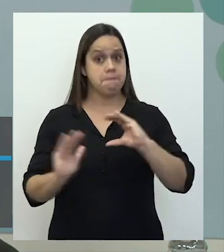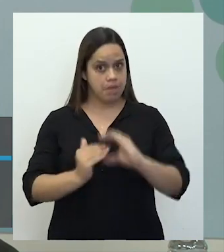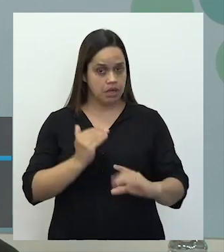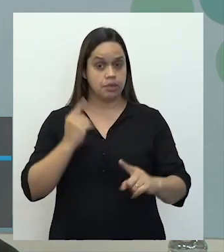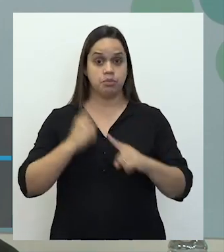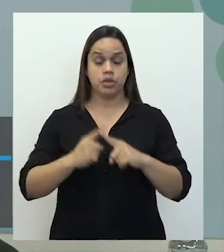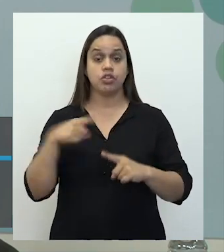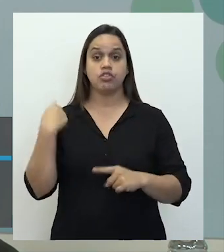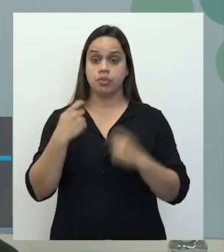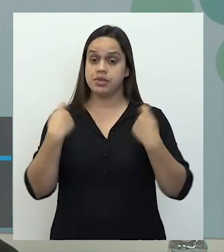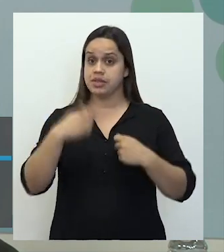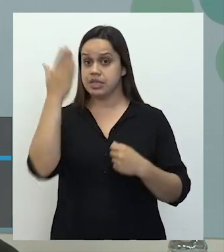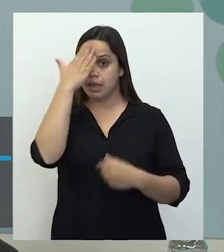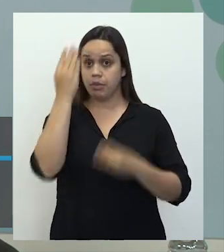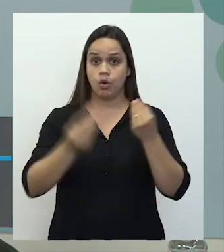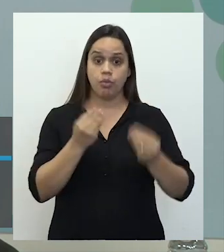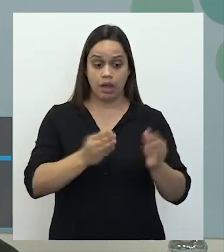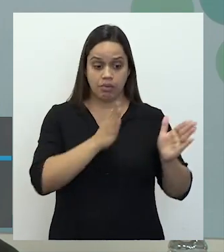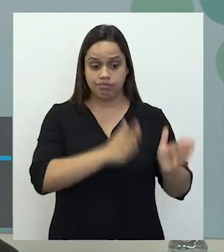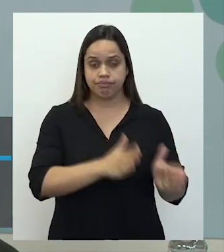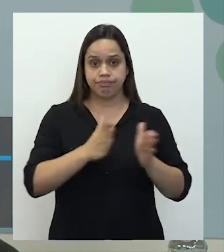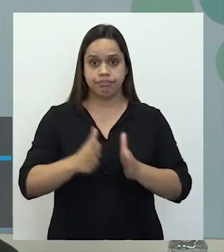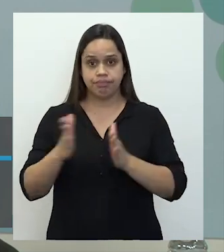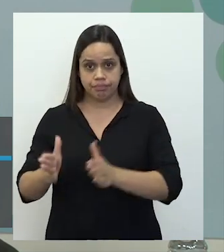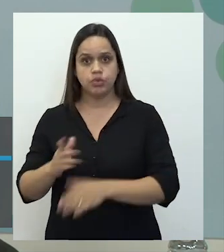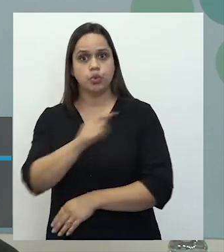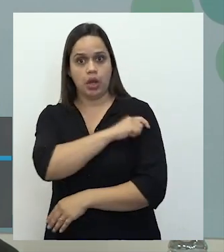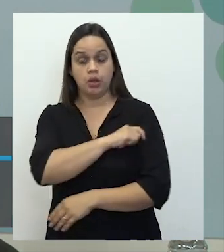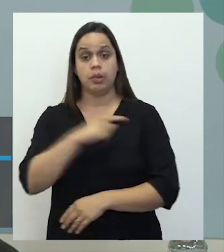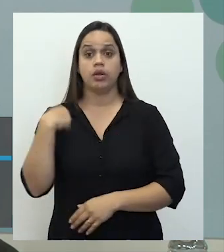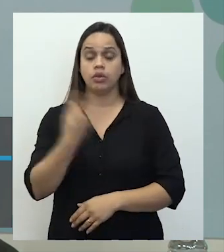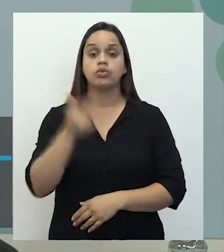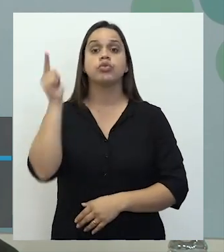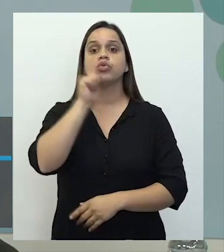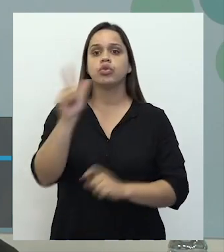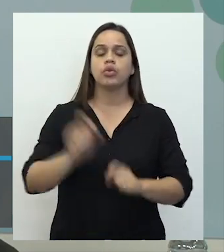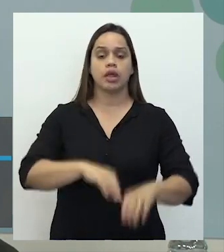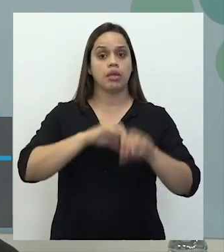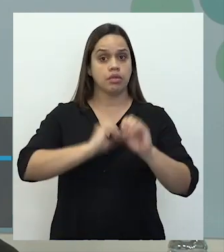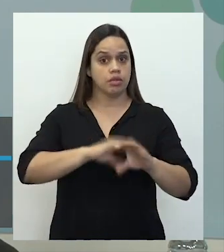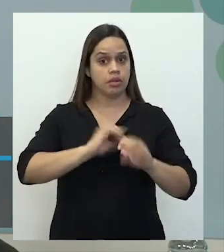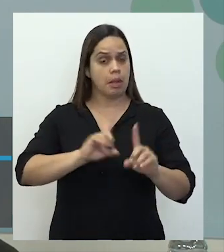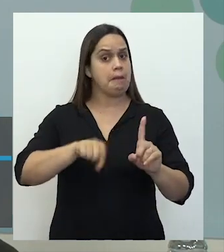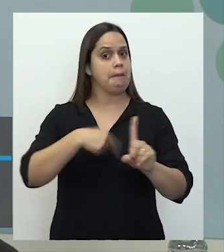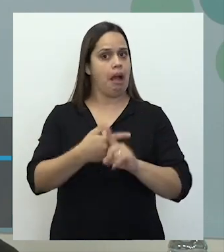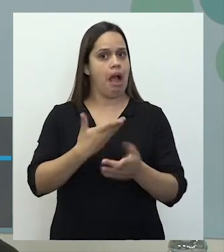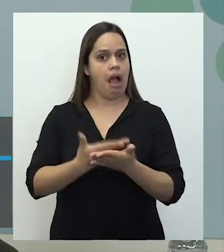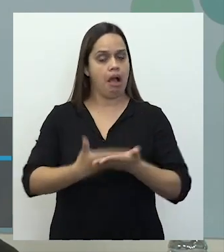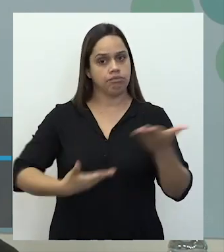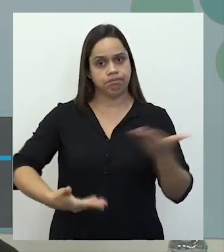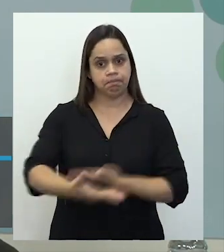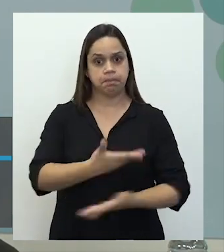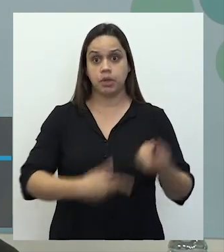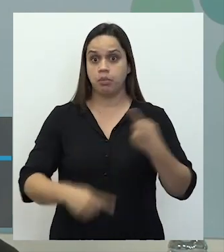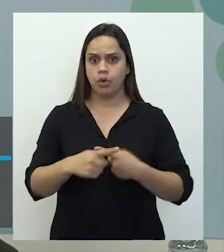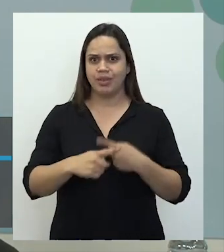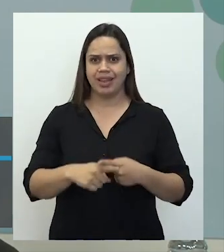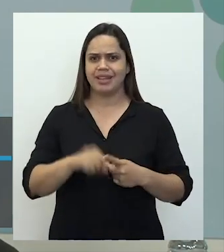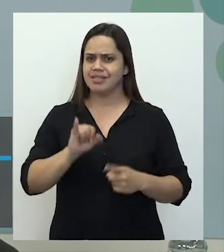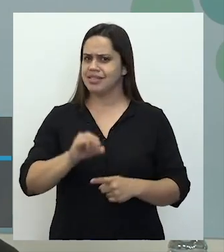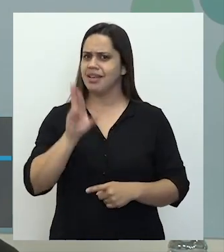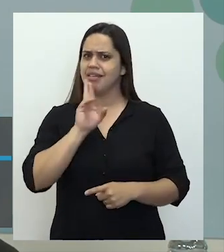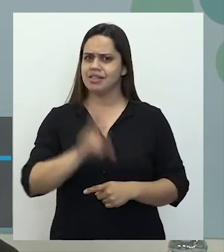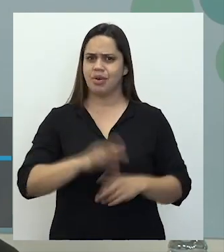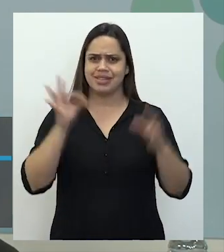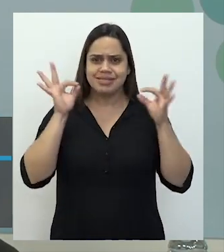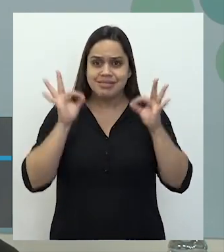as etapas de aprendizagem desse aluno, né? Então, para a gente conseguir dar uma aula mais interativa. Porque se vem as respostas muito certinhas, a gente